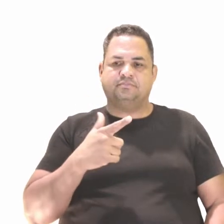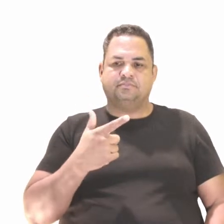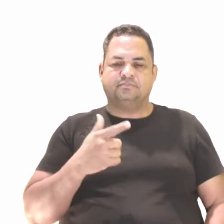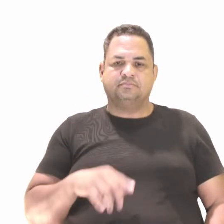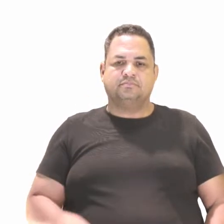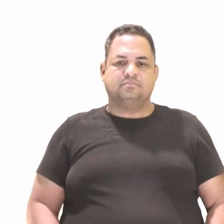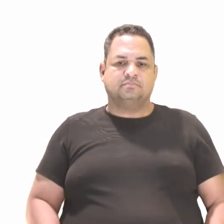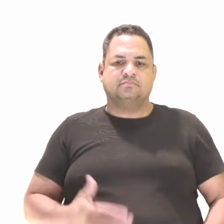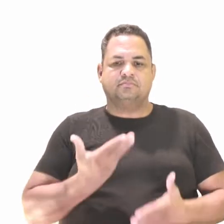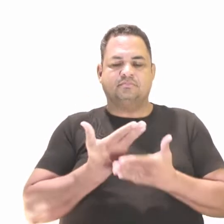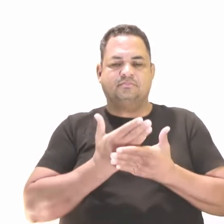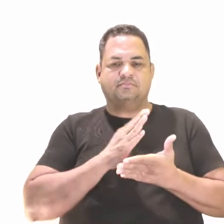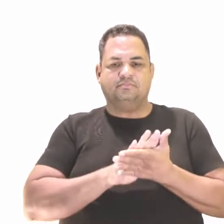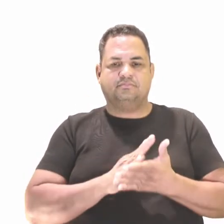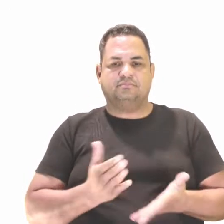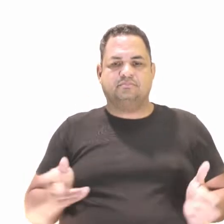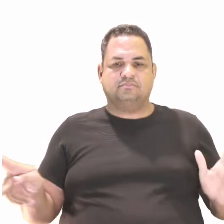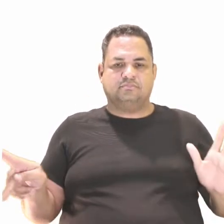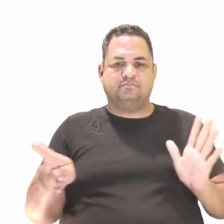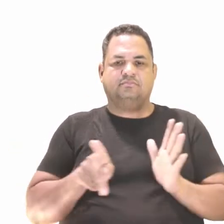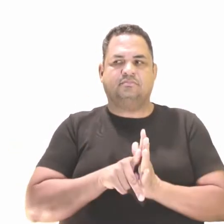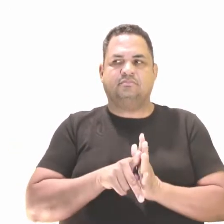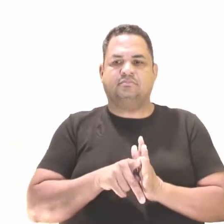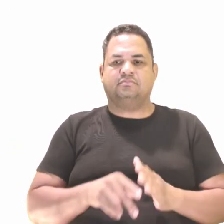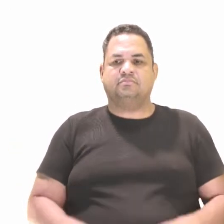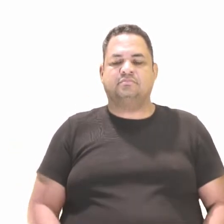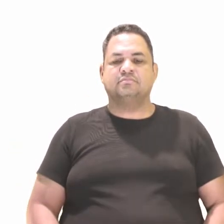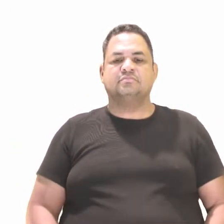uma tradução. Não tem assim,